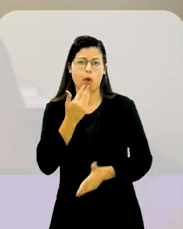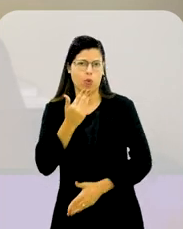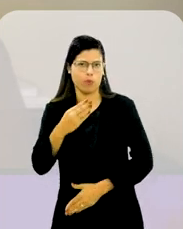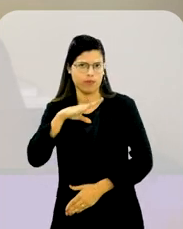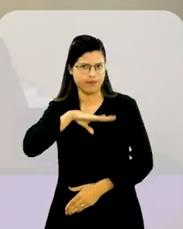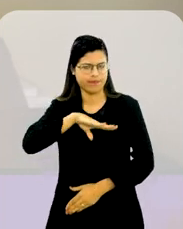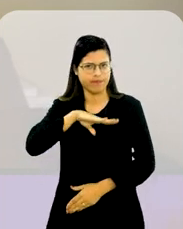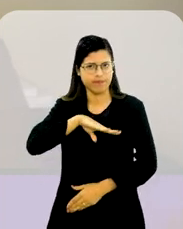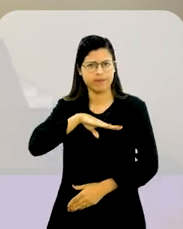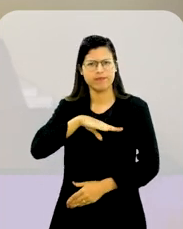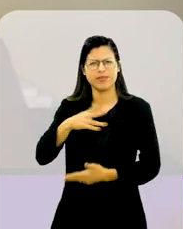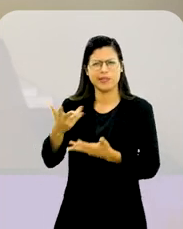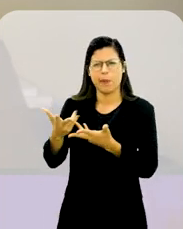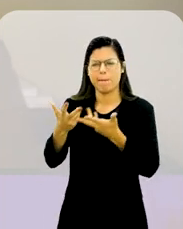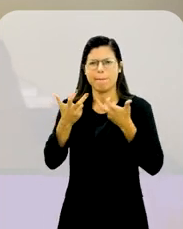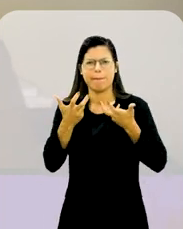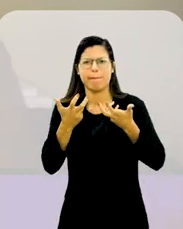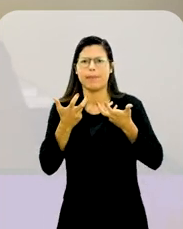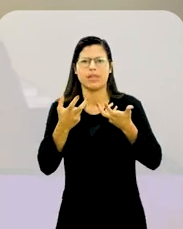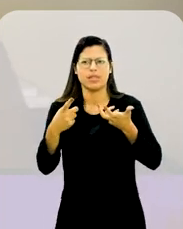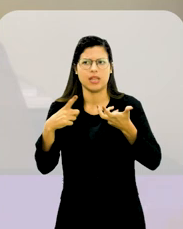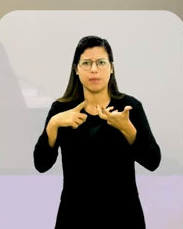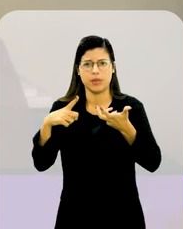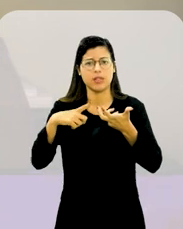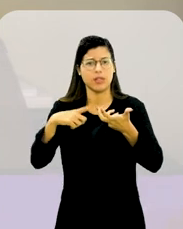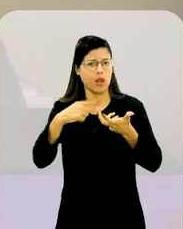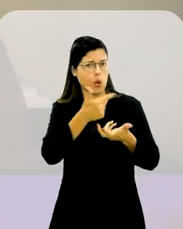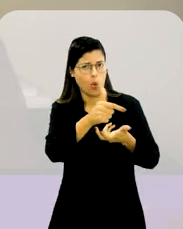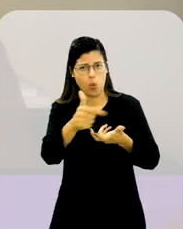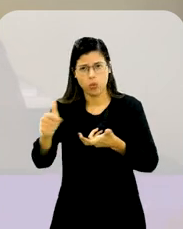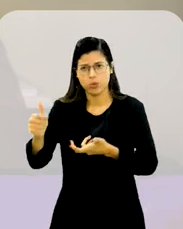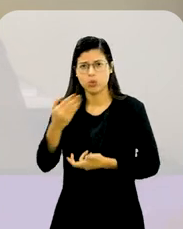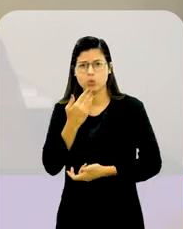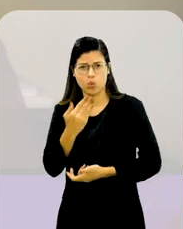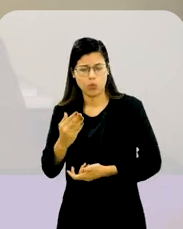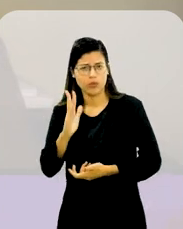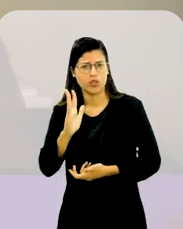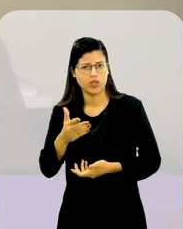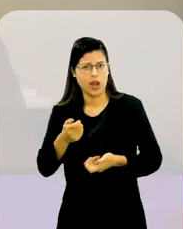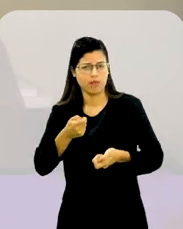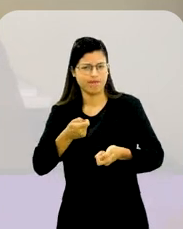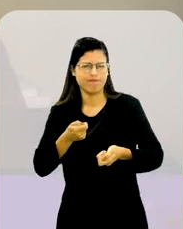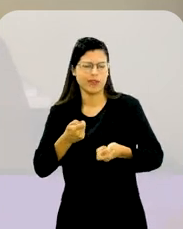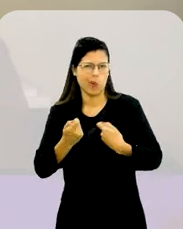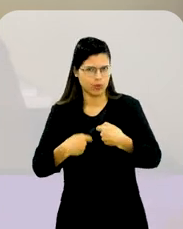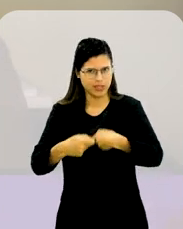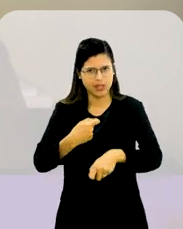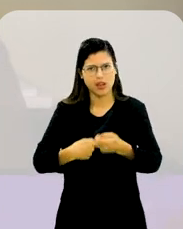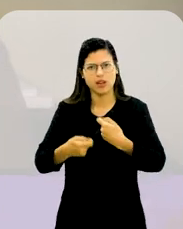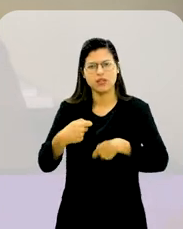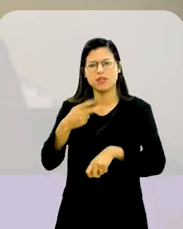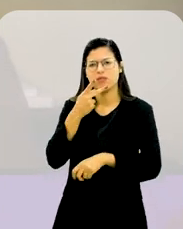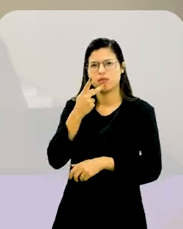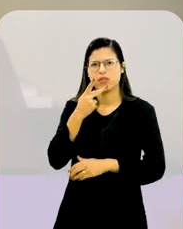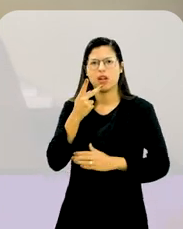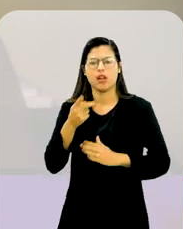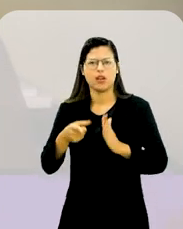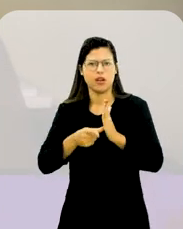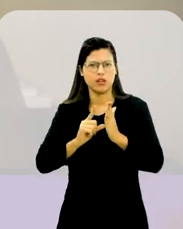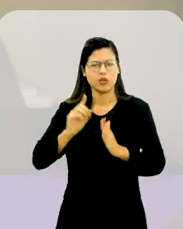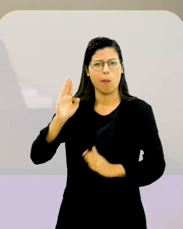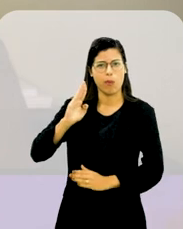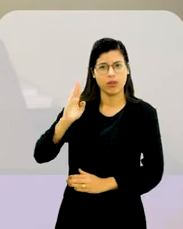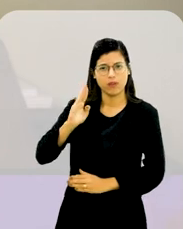Vasco da Gama a gente já percebe que há uma uma profusão de clubes que também já foram negociados Como eu disse aqui já no